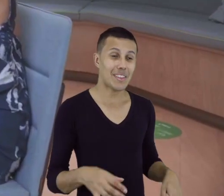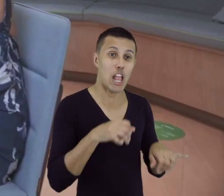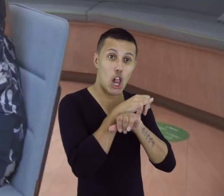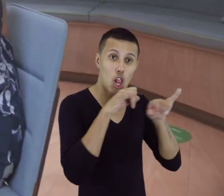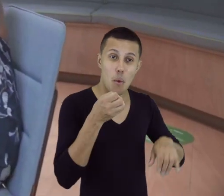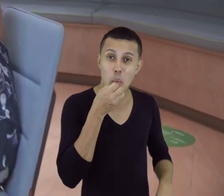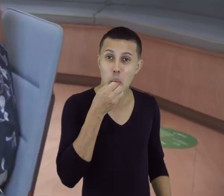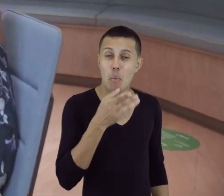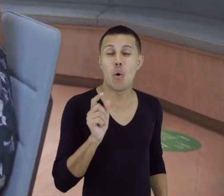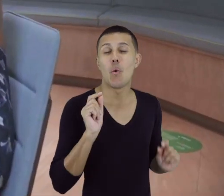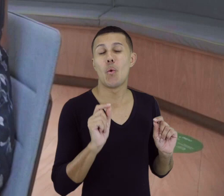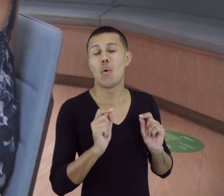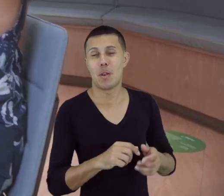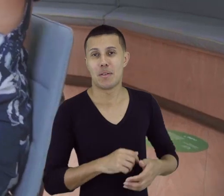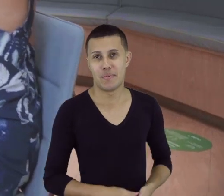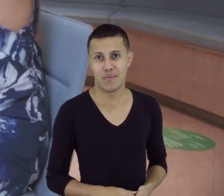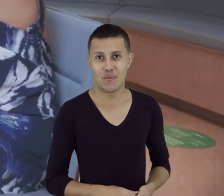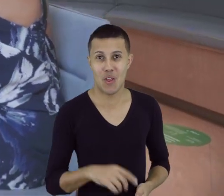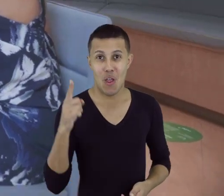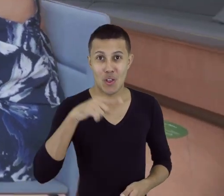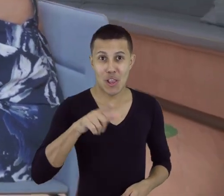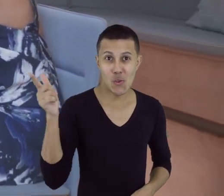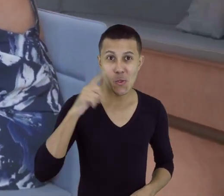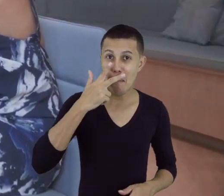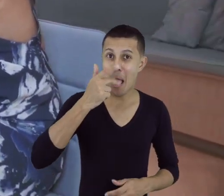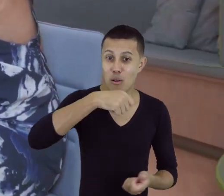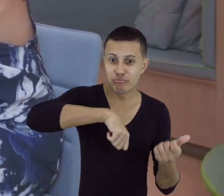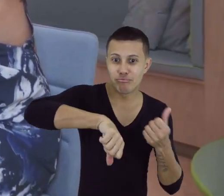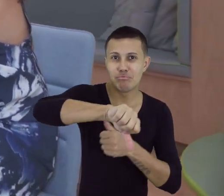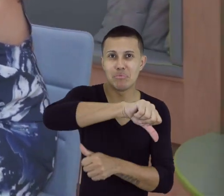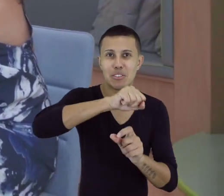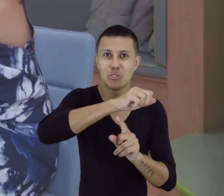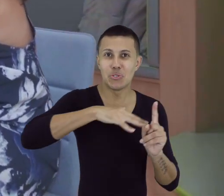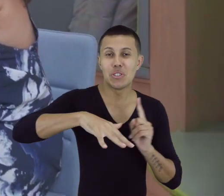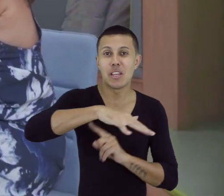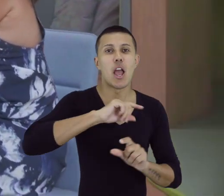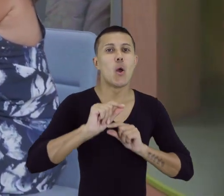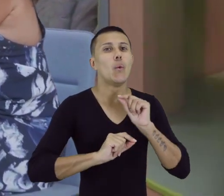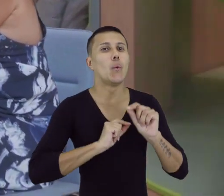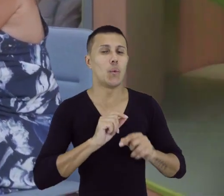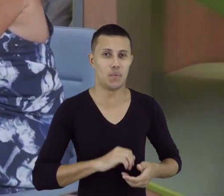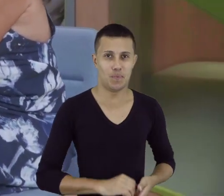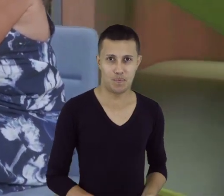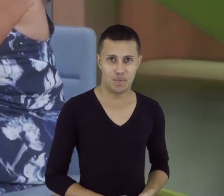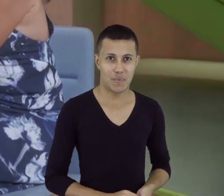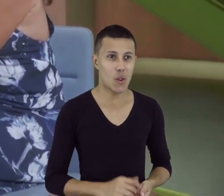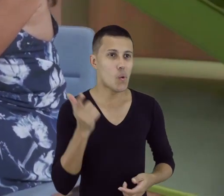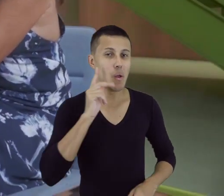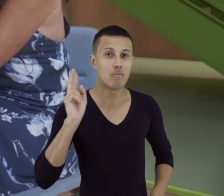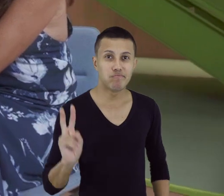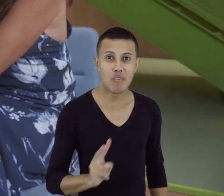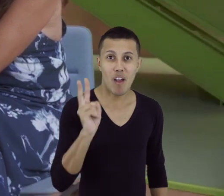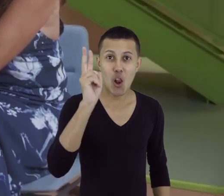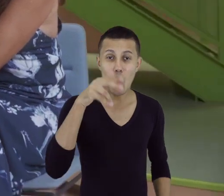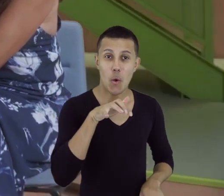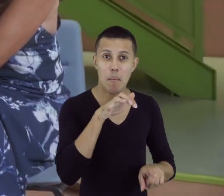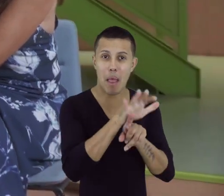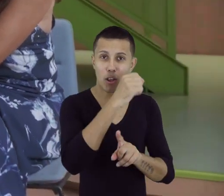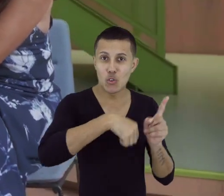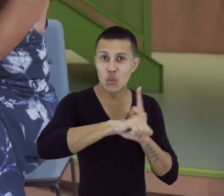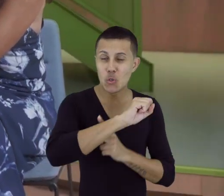A boa notícia é que eu acho que vocês estão conseguindo transformar a sociedade no sentido de ser valorizado